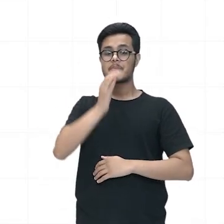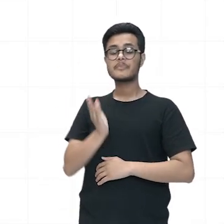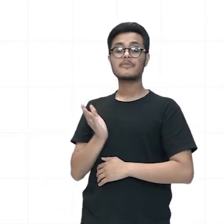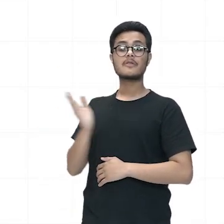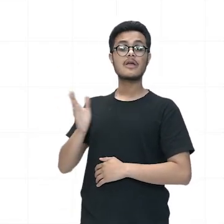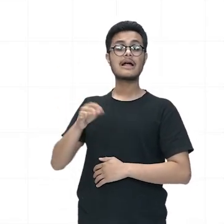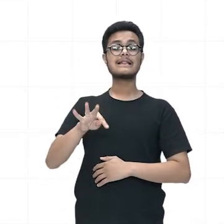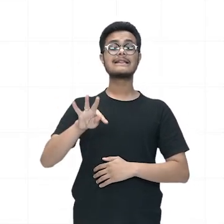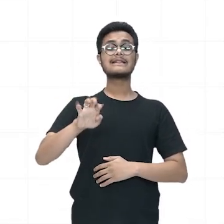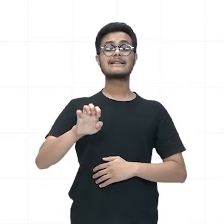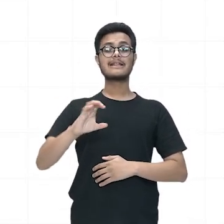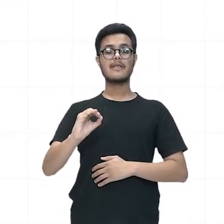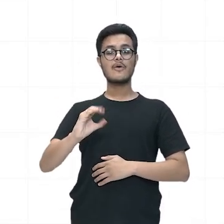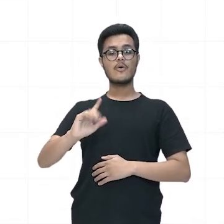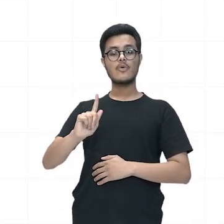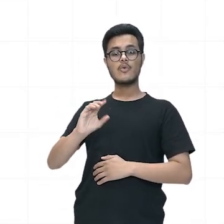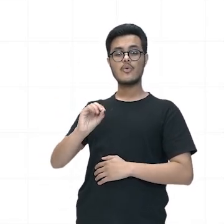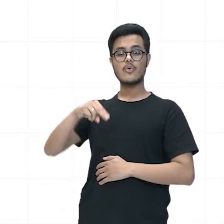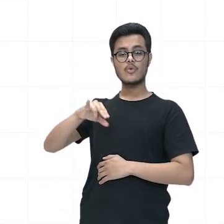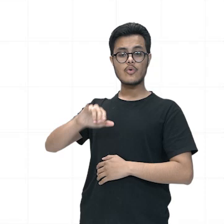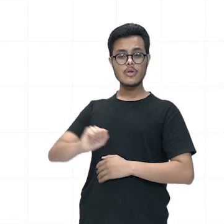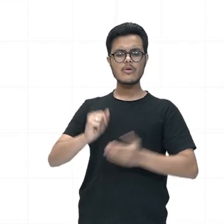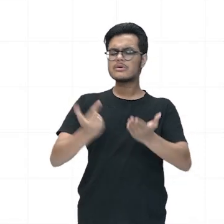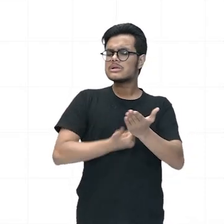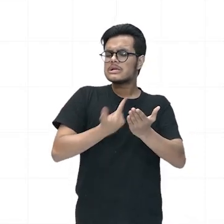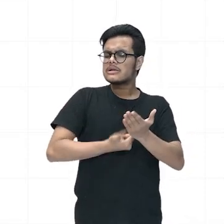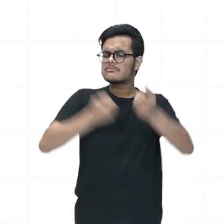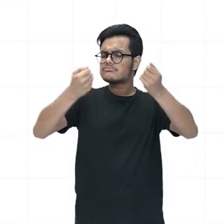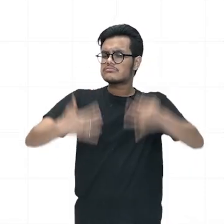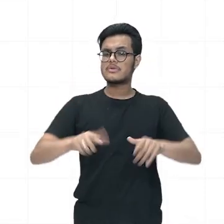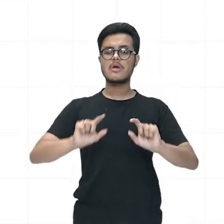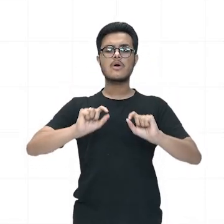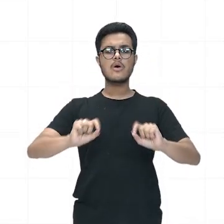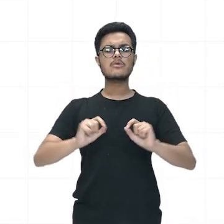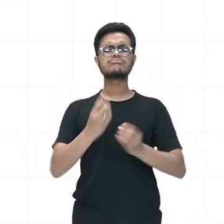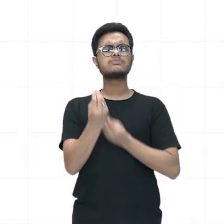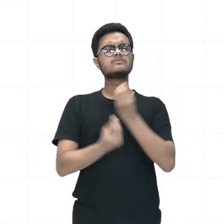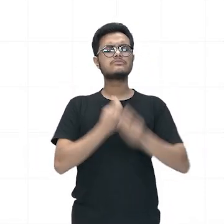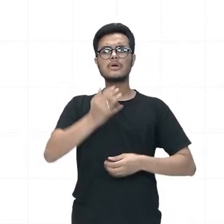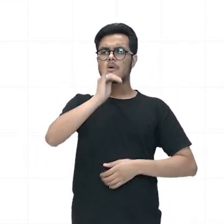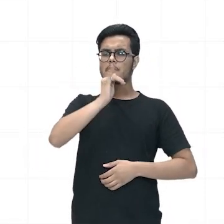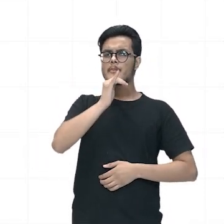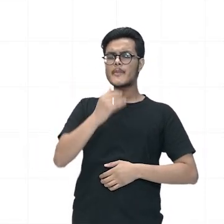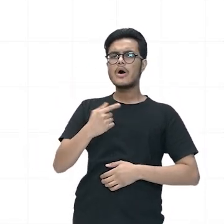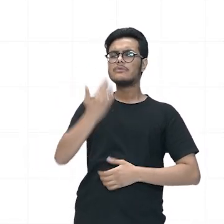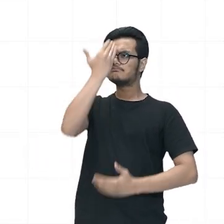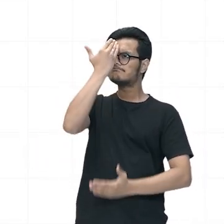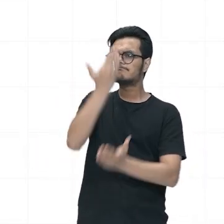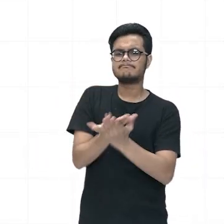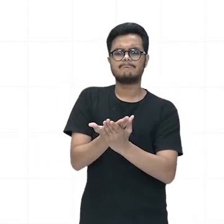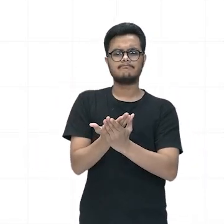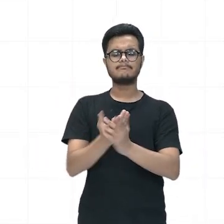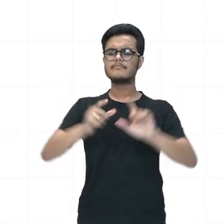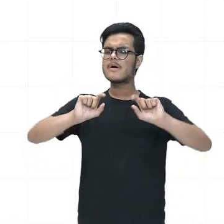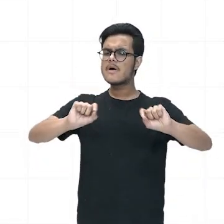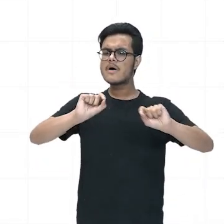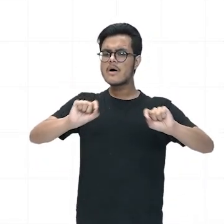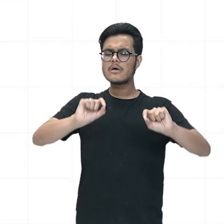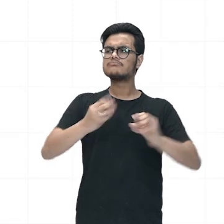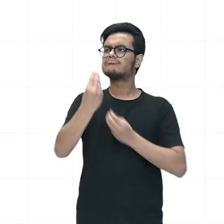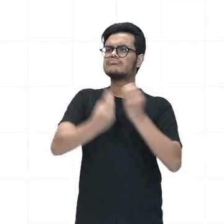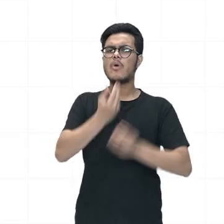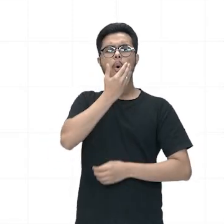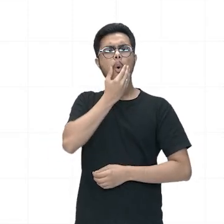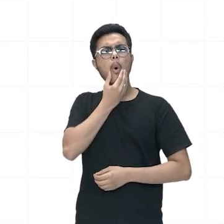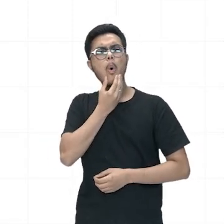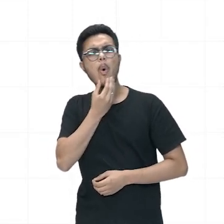é um livro, na verdade, que fala sobre, né, como que eles acreditavam como que o